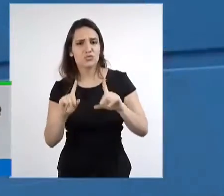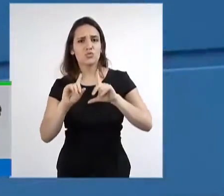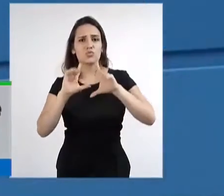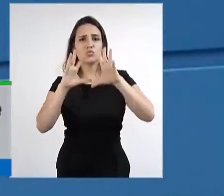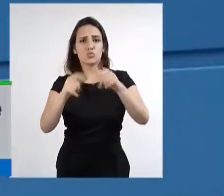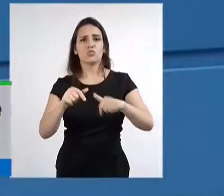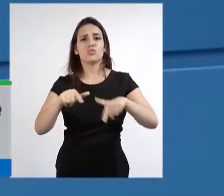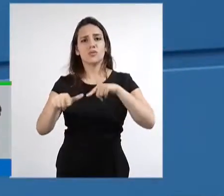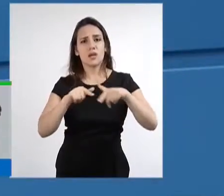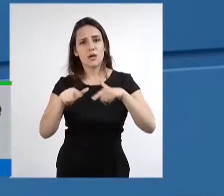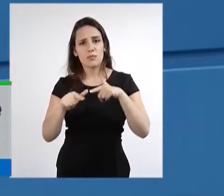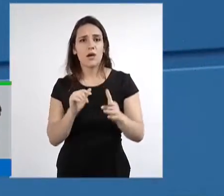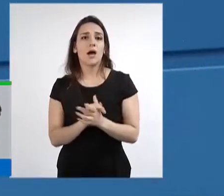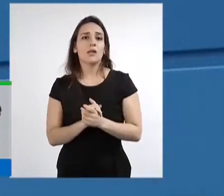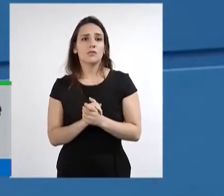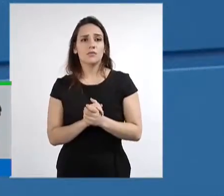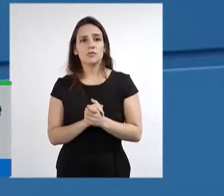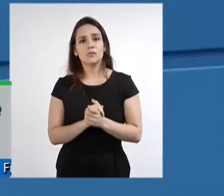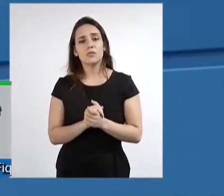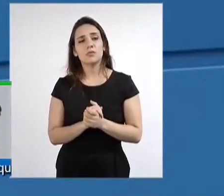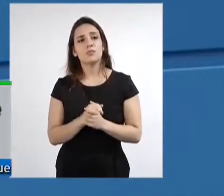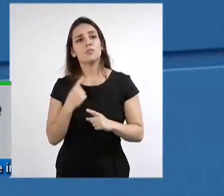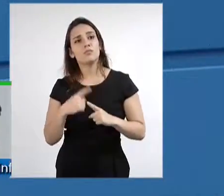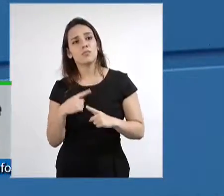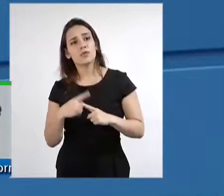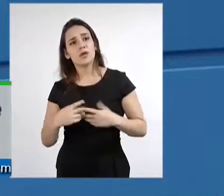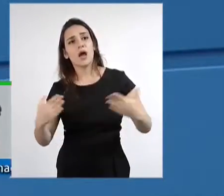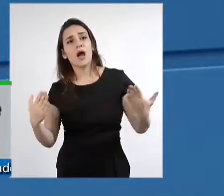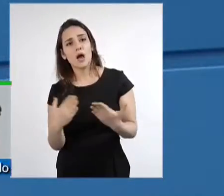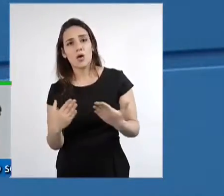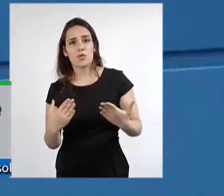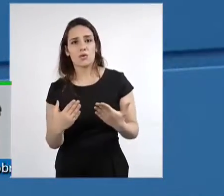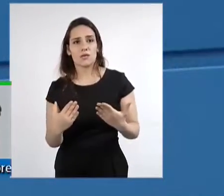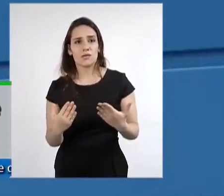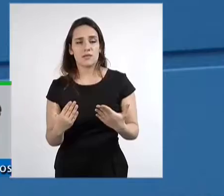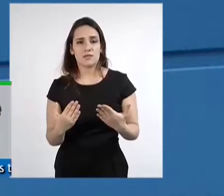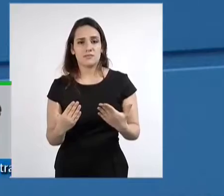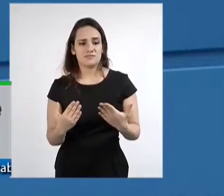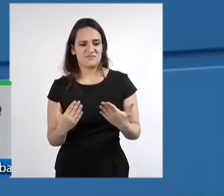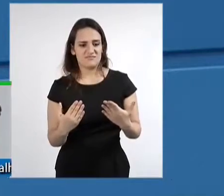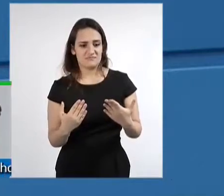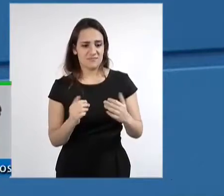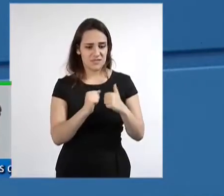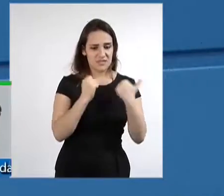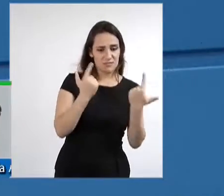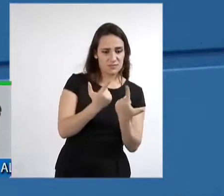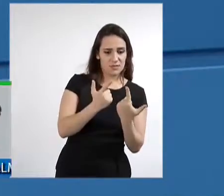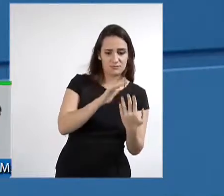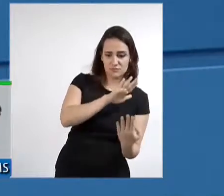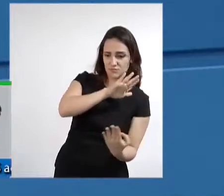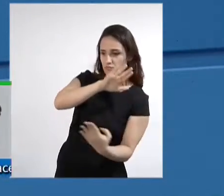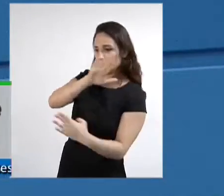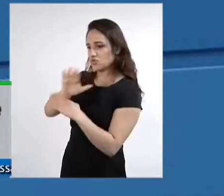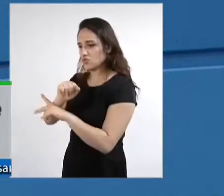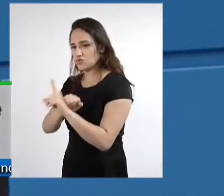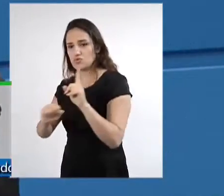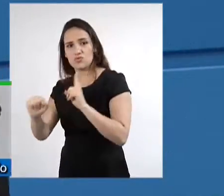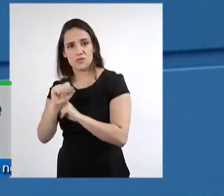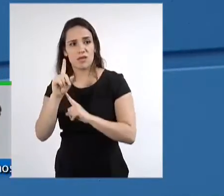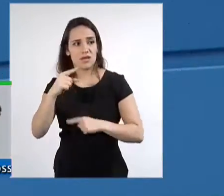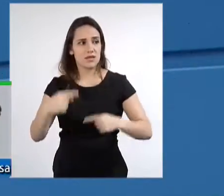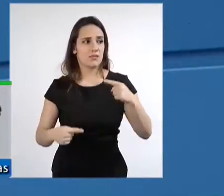está capitaneando no sentido de transpor a barreira da casa para levar para o meio da sociedade esse debate tão